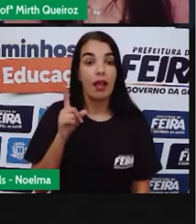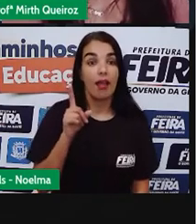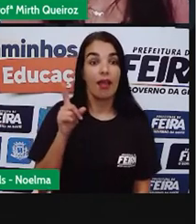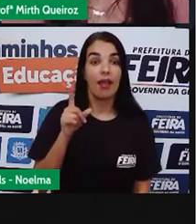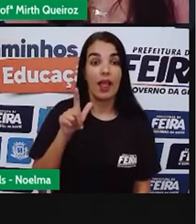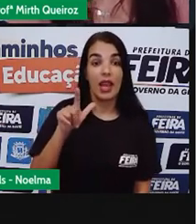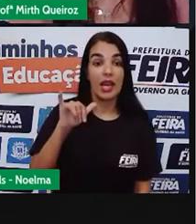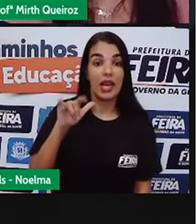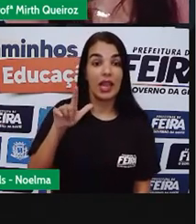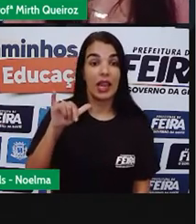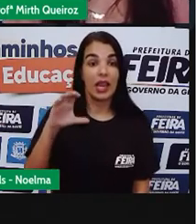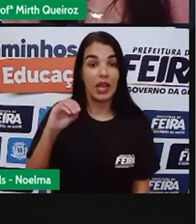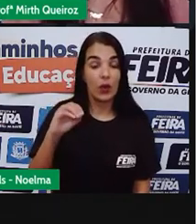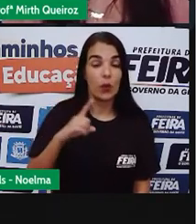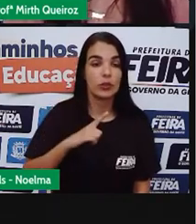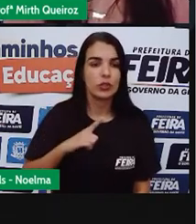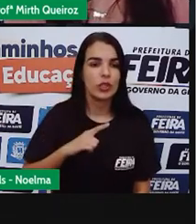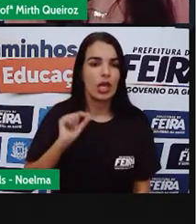Ilico tinha